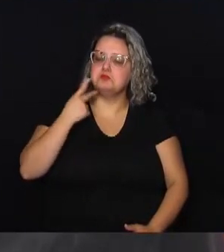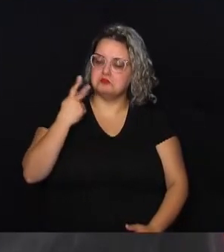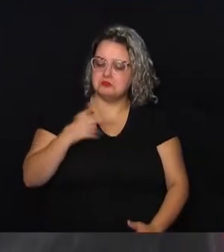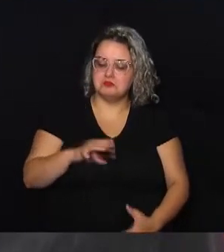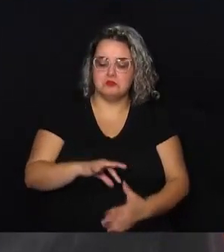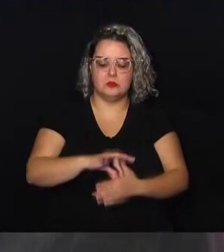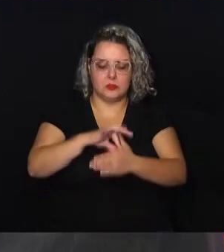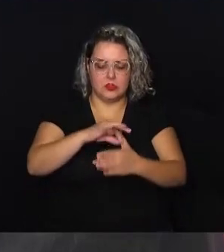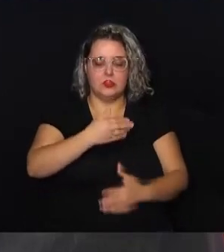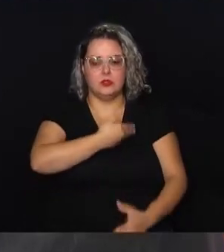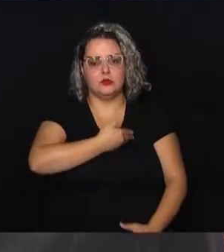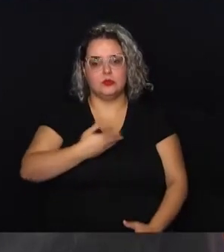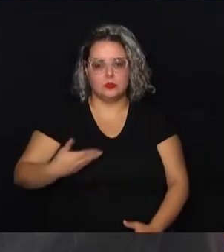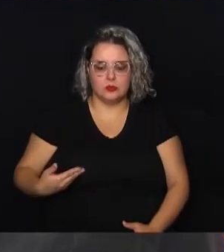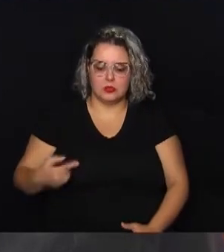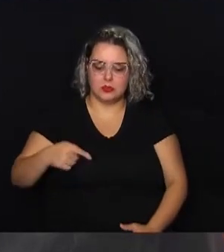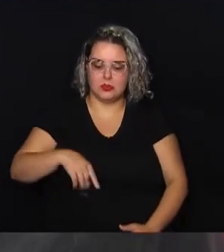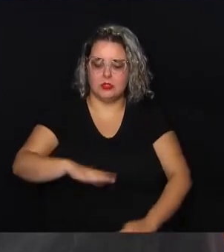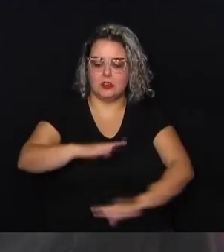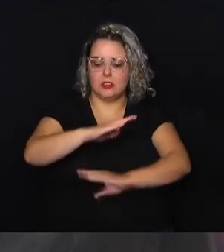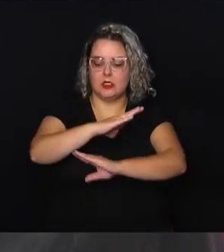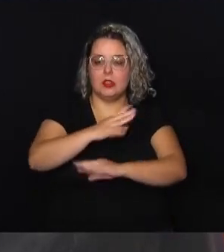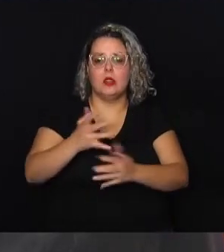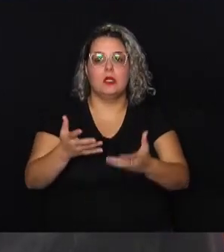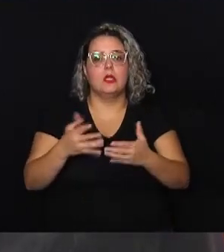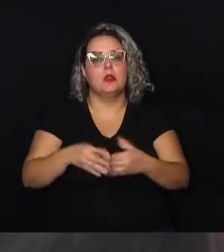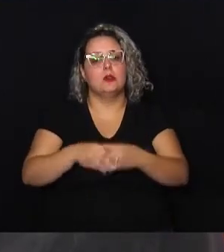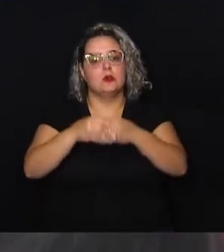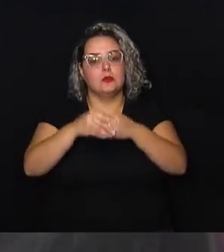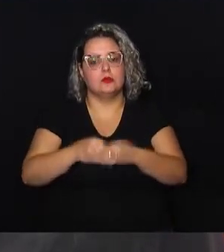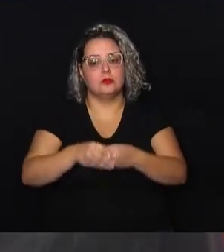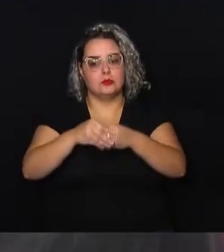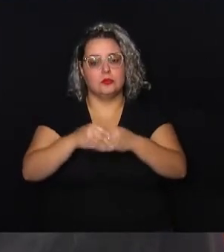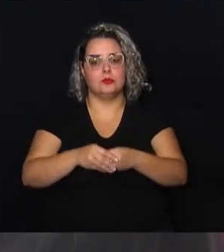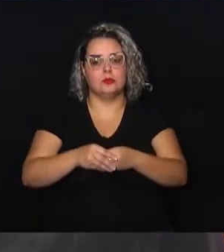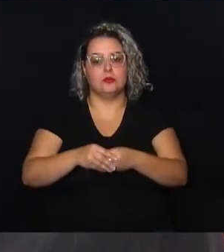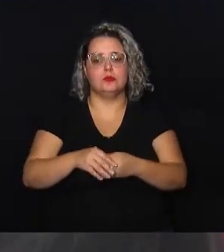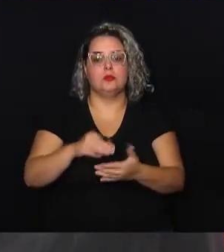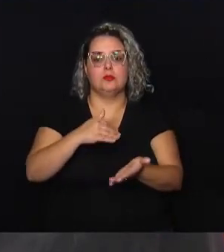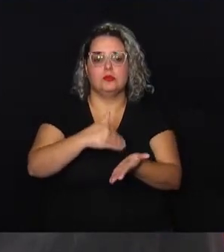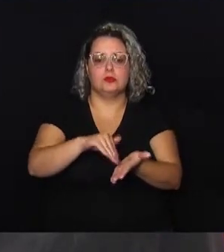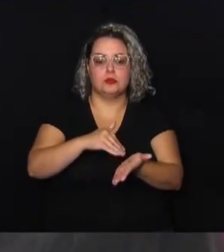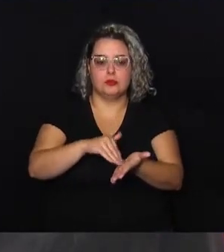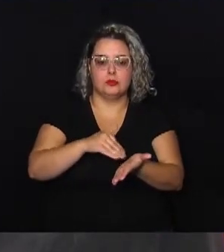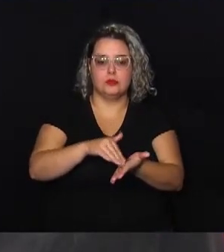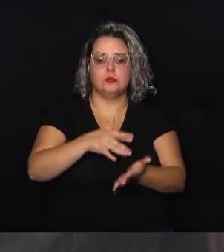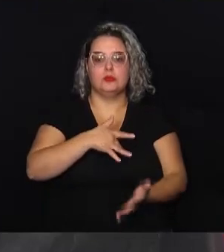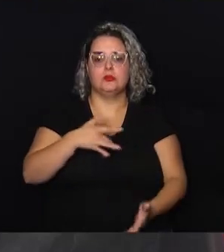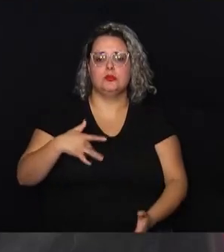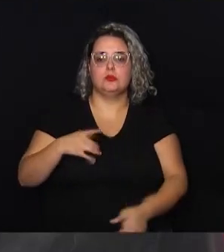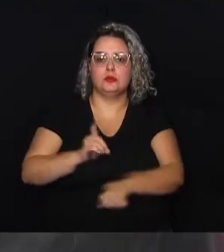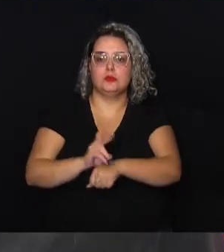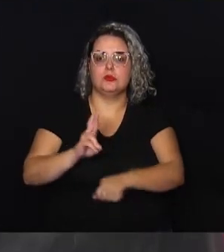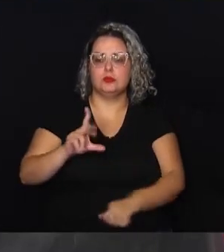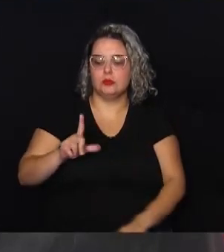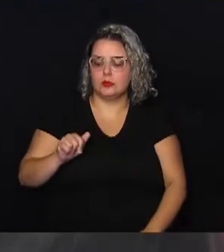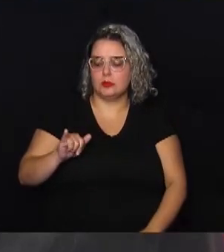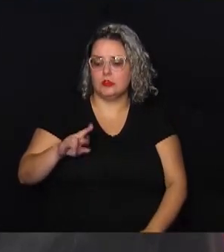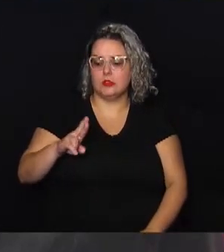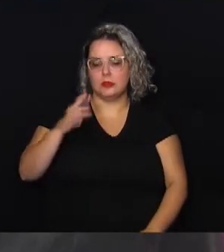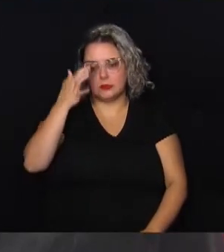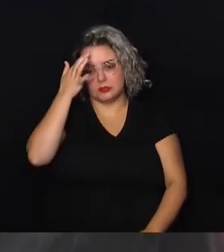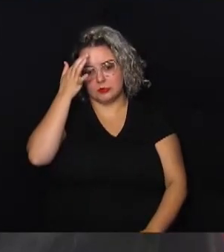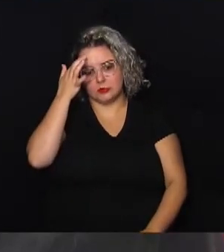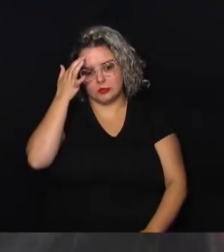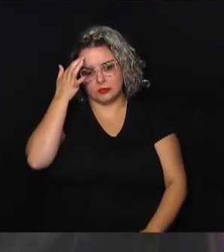aqui do governo na casa. Quero cumprimentar o nosso secretário da Saúde, doutor Lair, e o